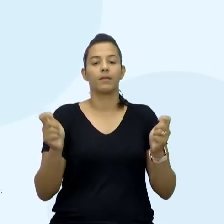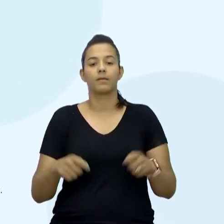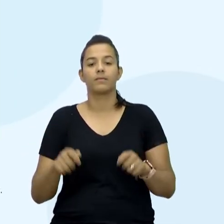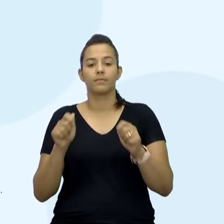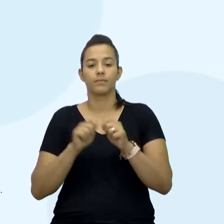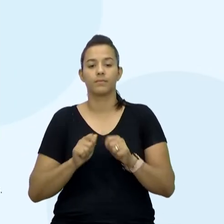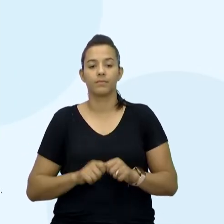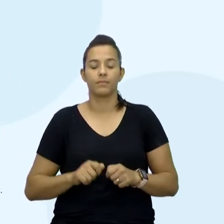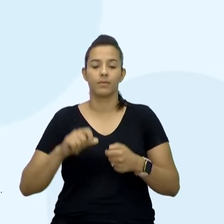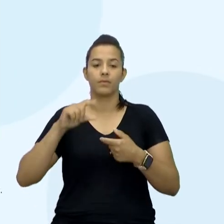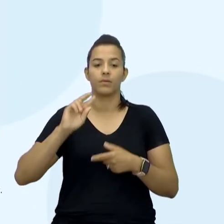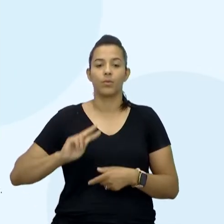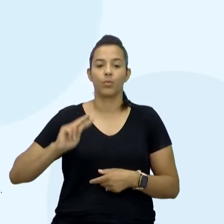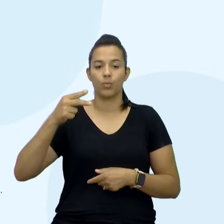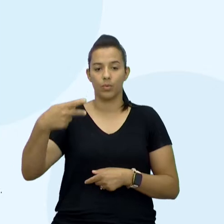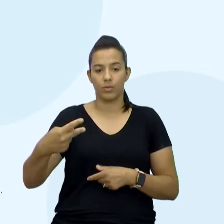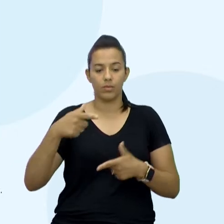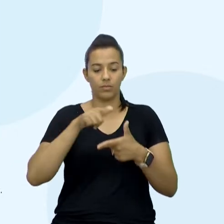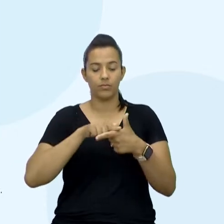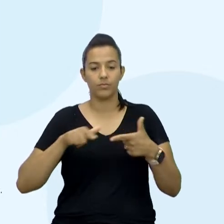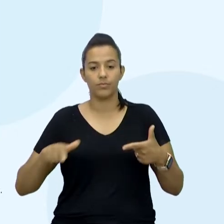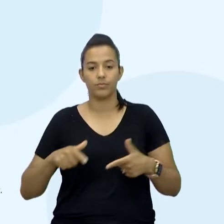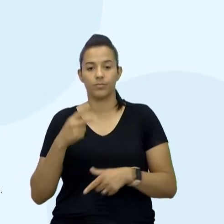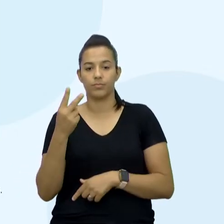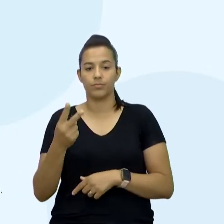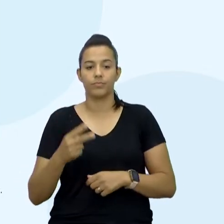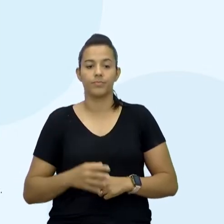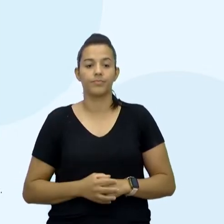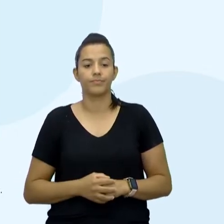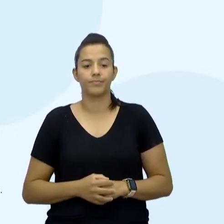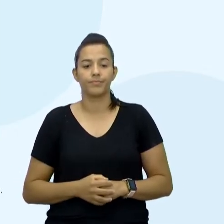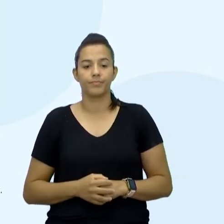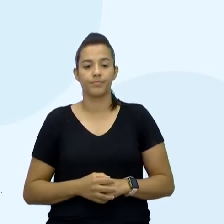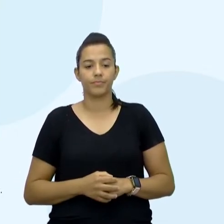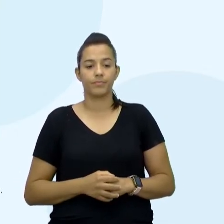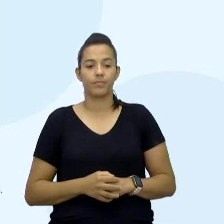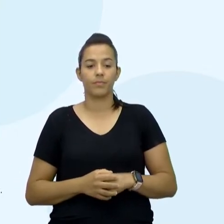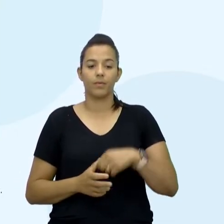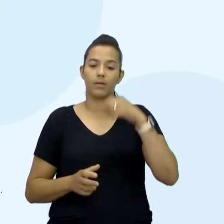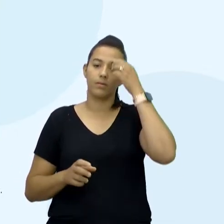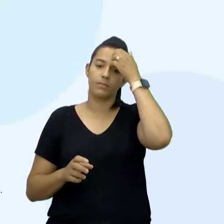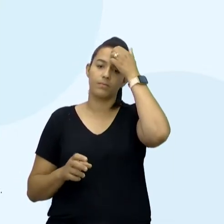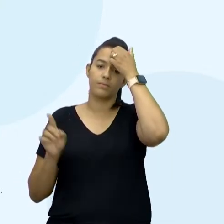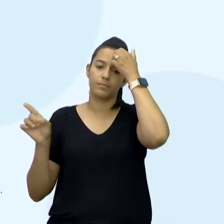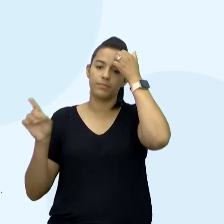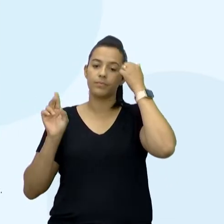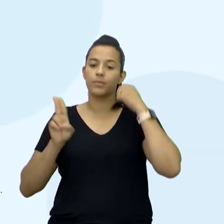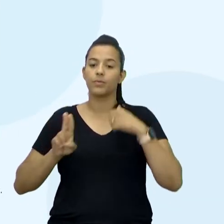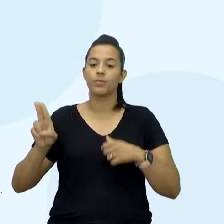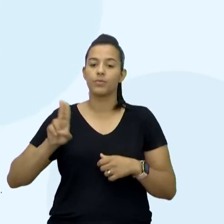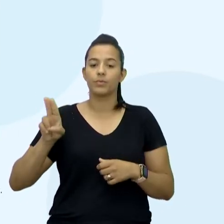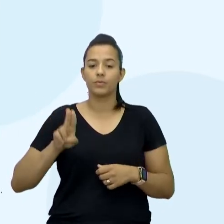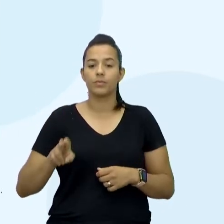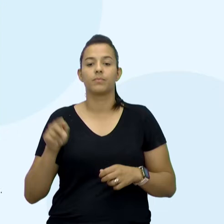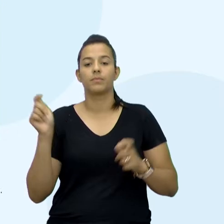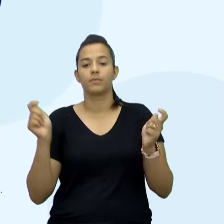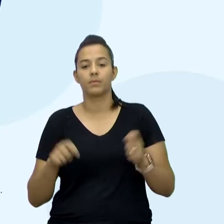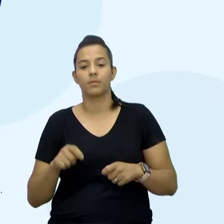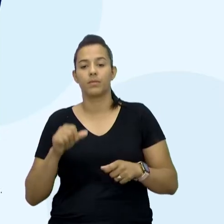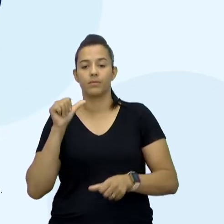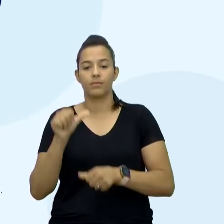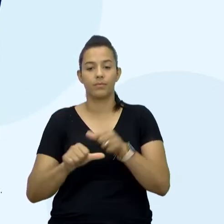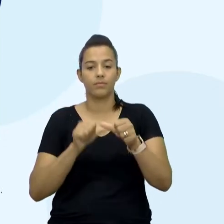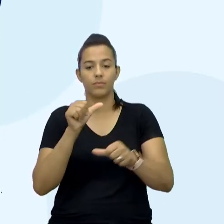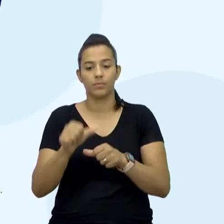da mola ao quadrado dividido por 2. Está aqui, ó. Então, se eu solto esse sisteminha aqui, ele vai oscilar, né,